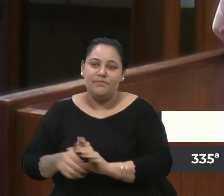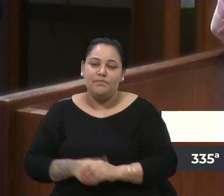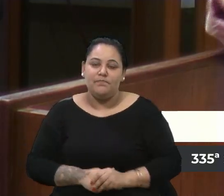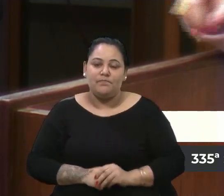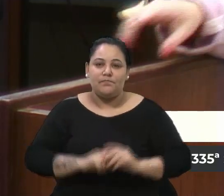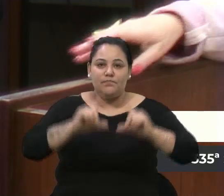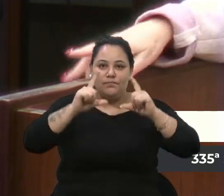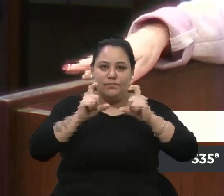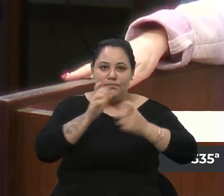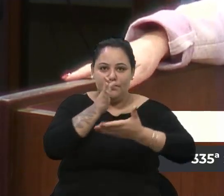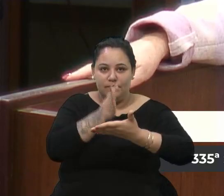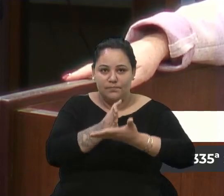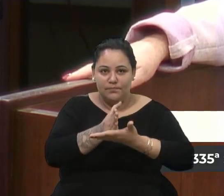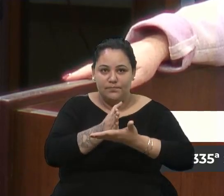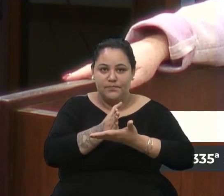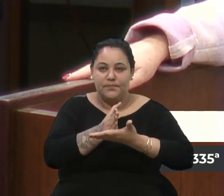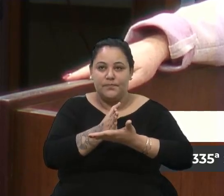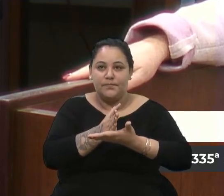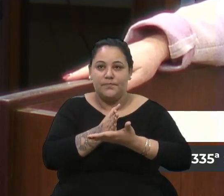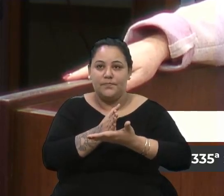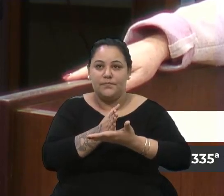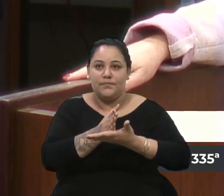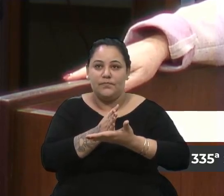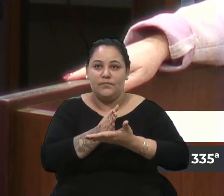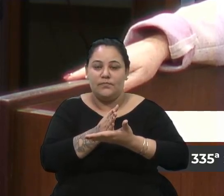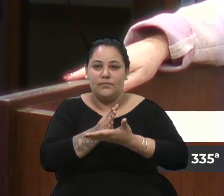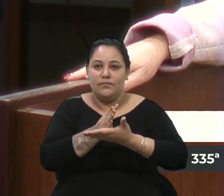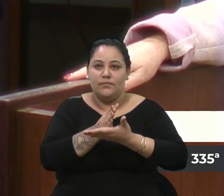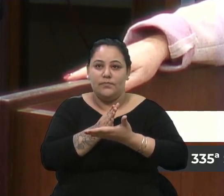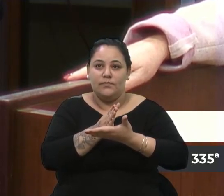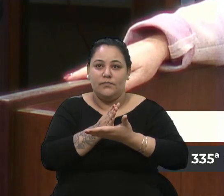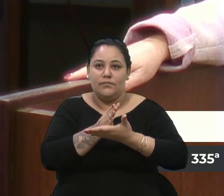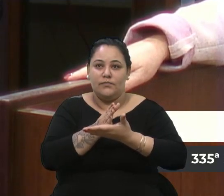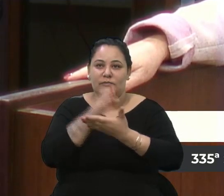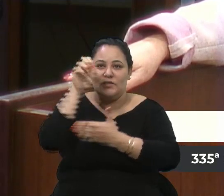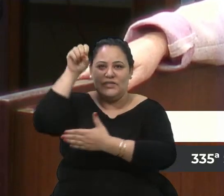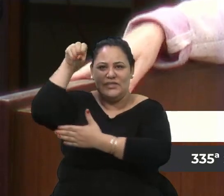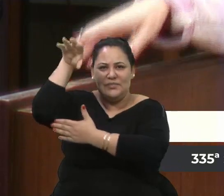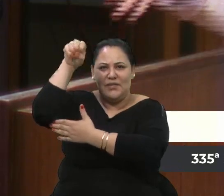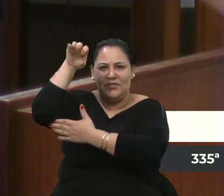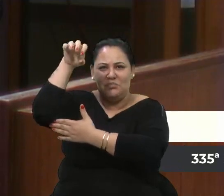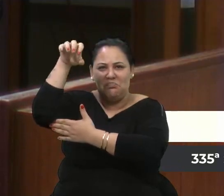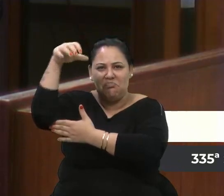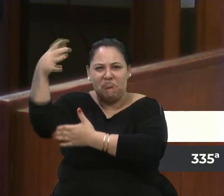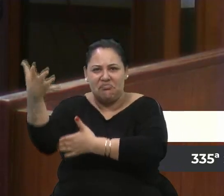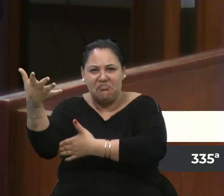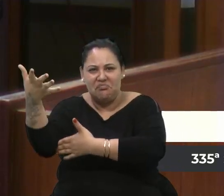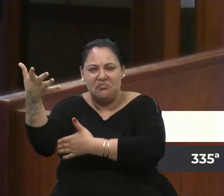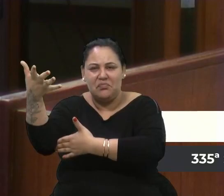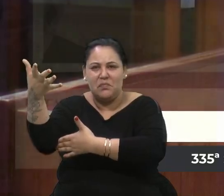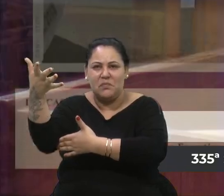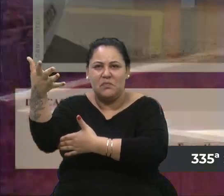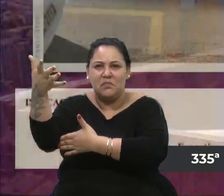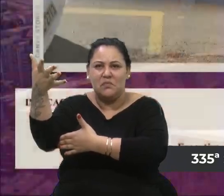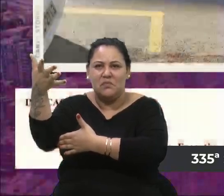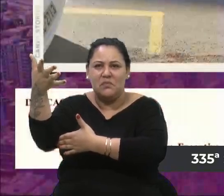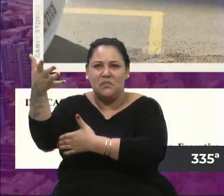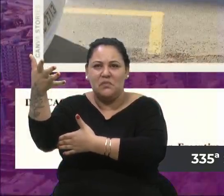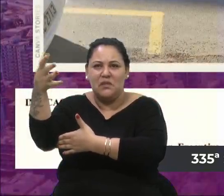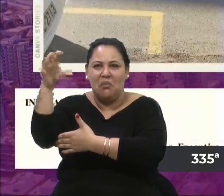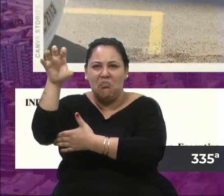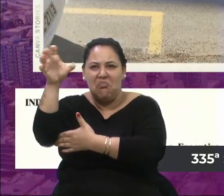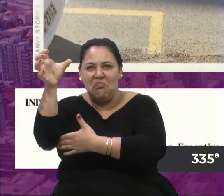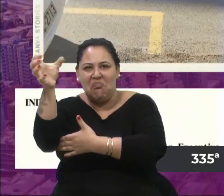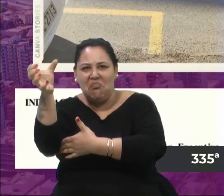meio, né, é a questão do semáforo caindo, né, que além de tudo, ele